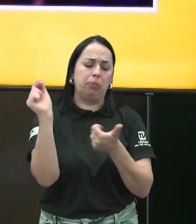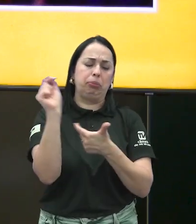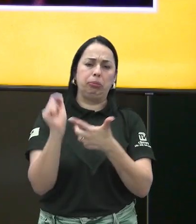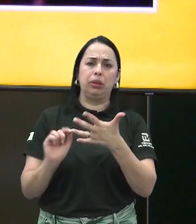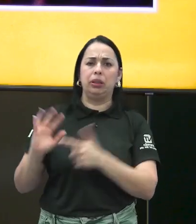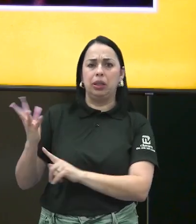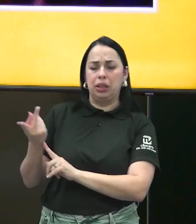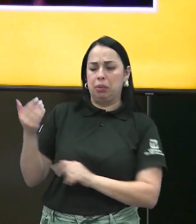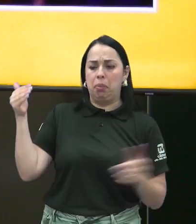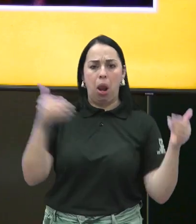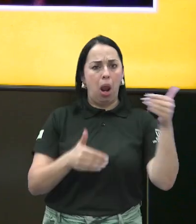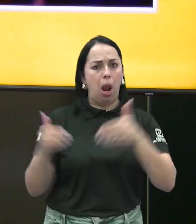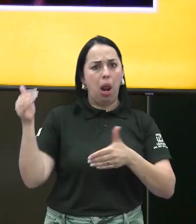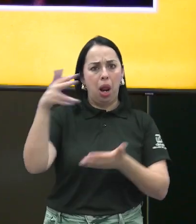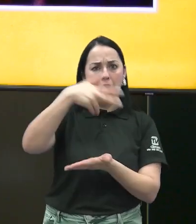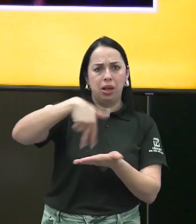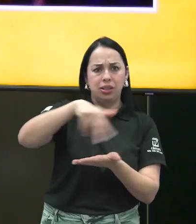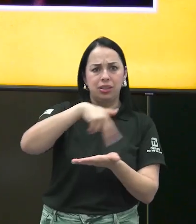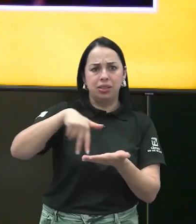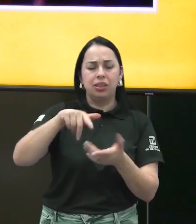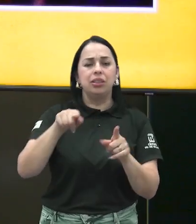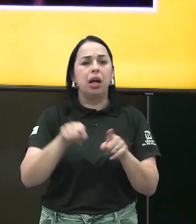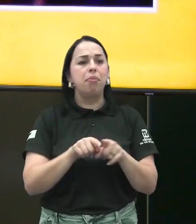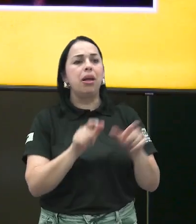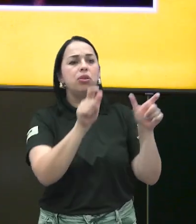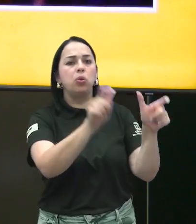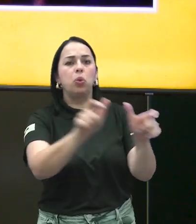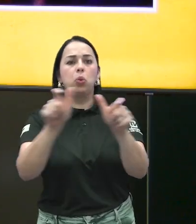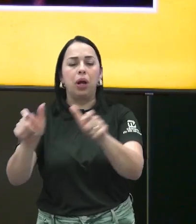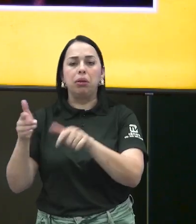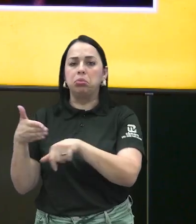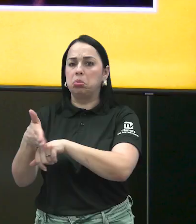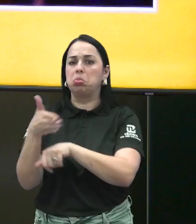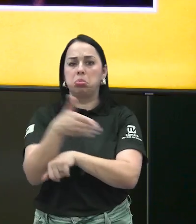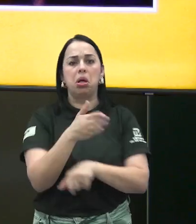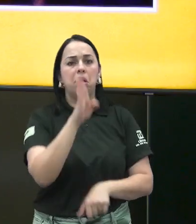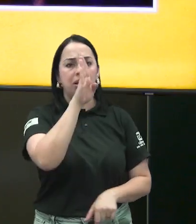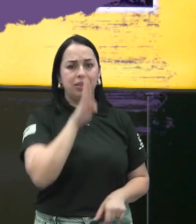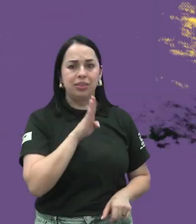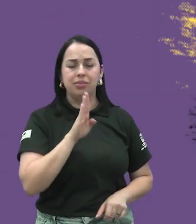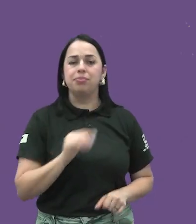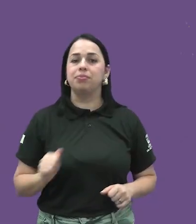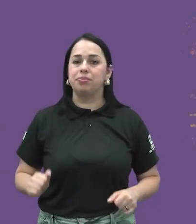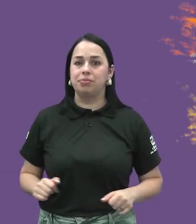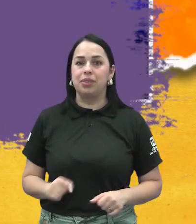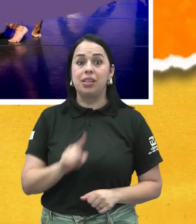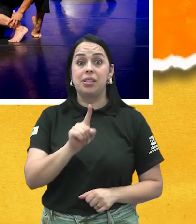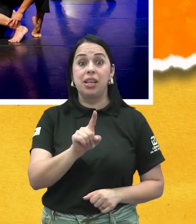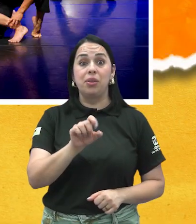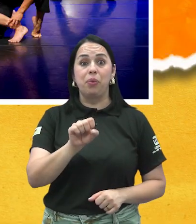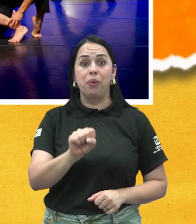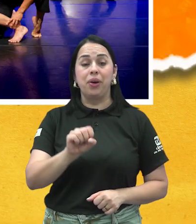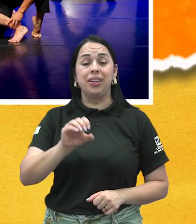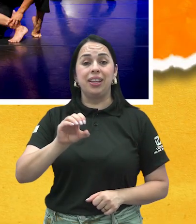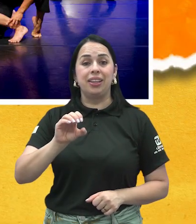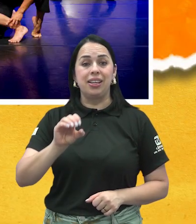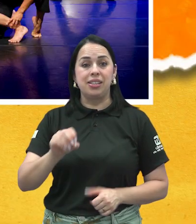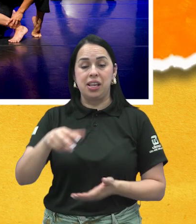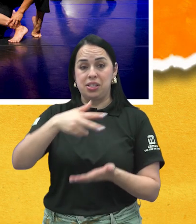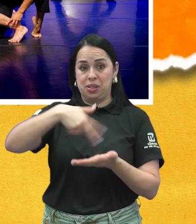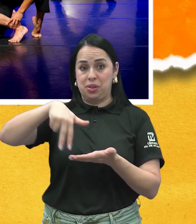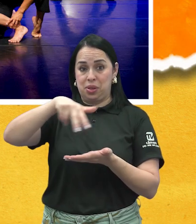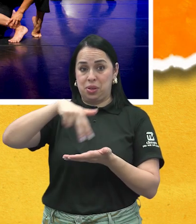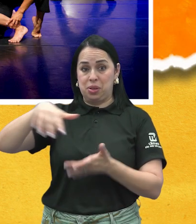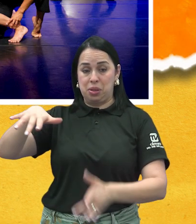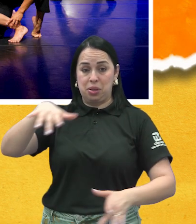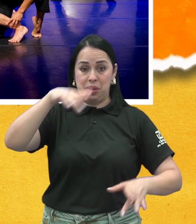de diversos espaços da cidade, incluindo locais públicos com acesso gratuito. O evento conta com 186